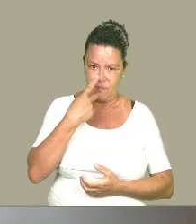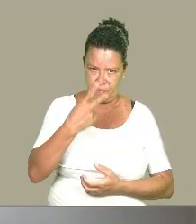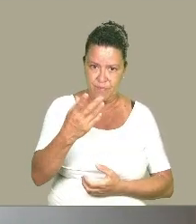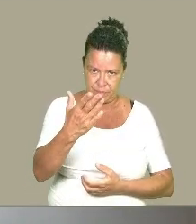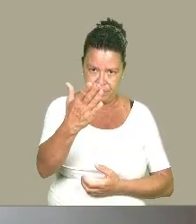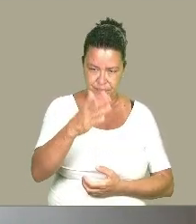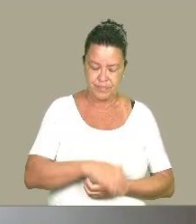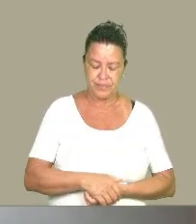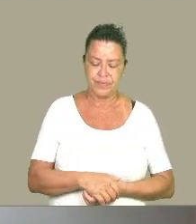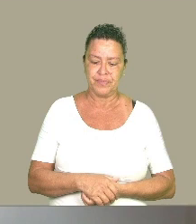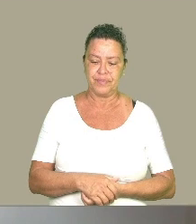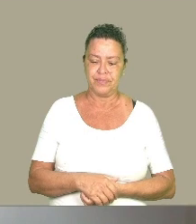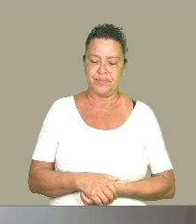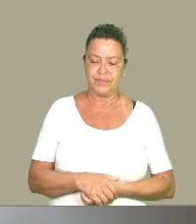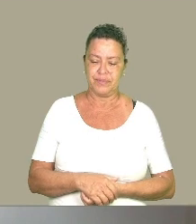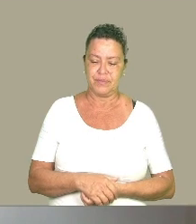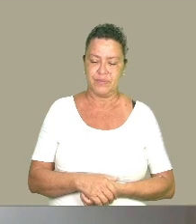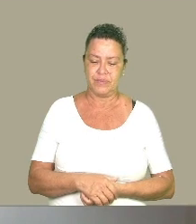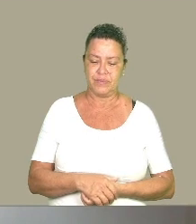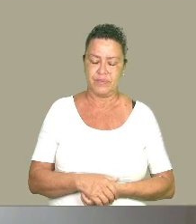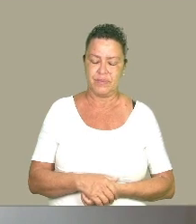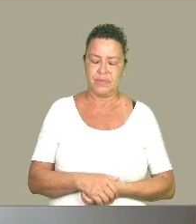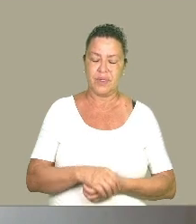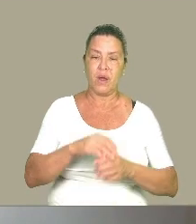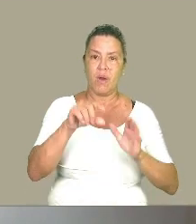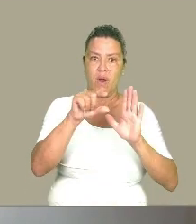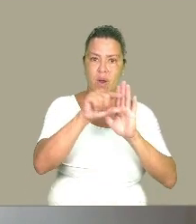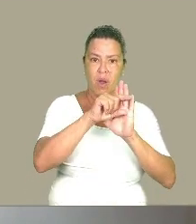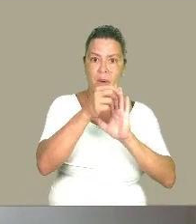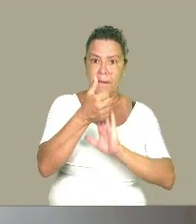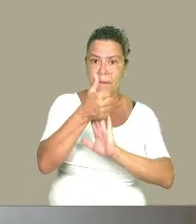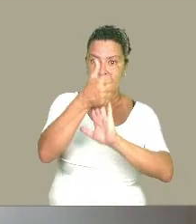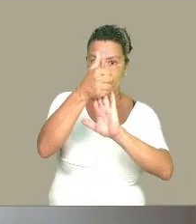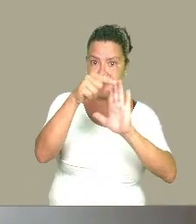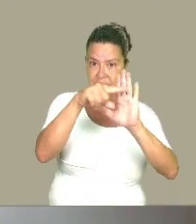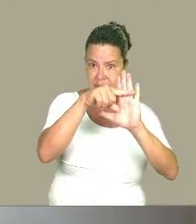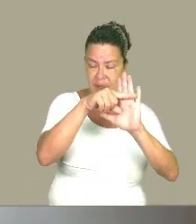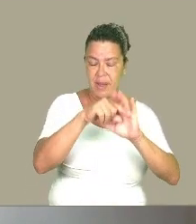rapidamente. Muito bem, o primeiro deles